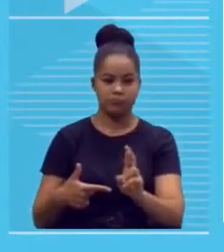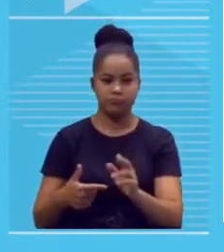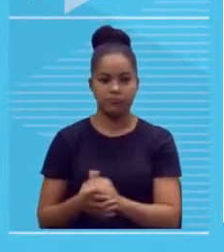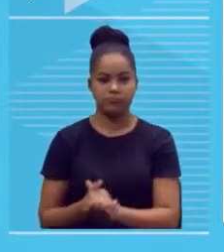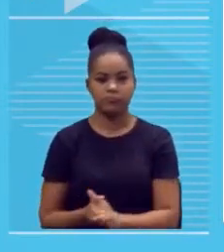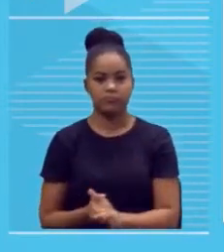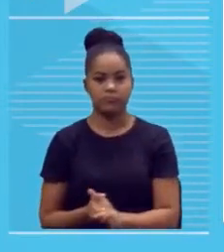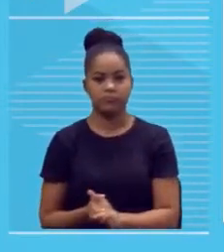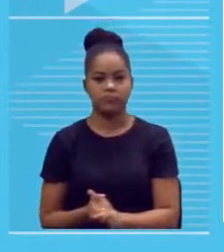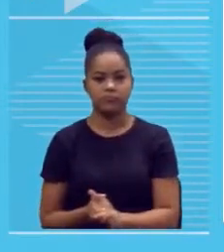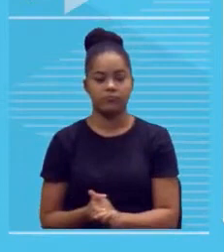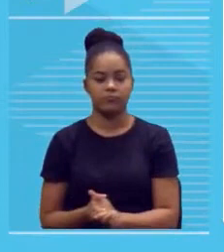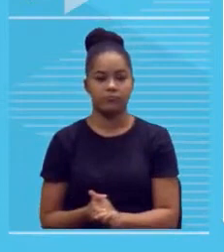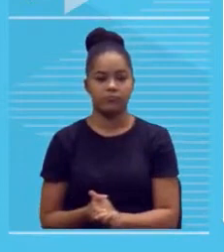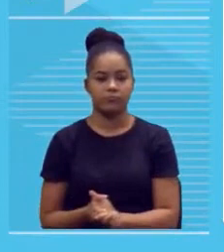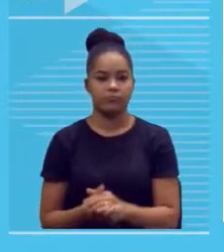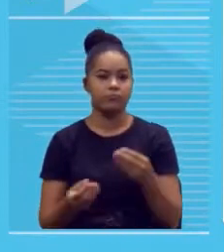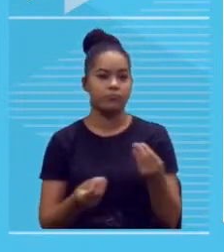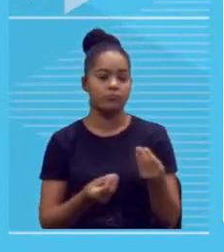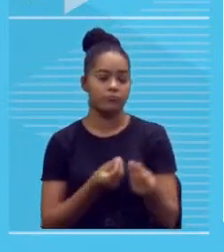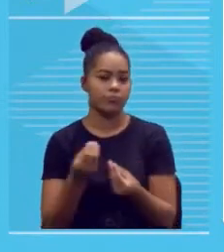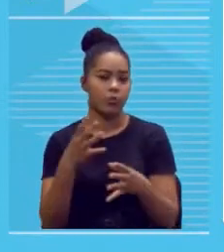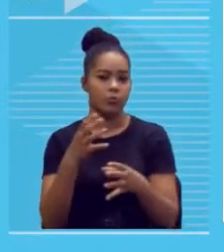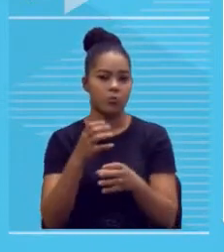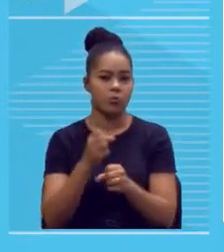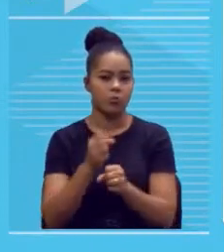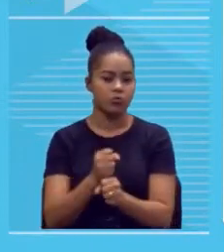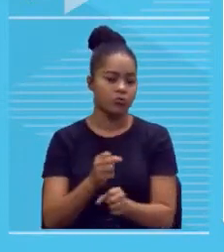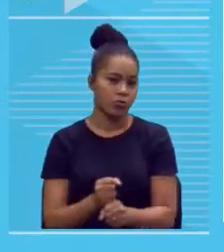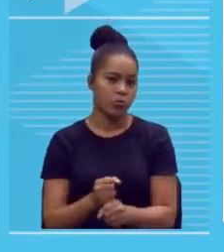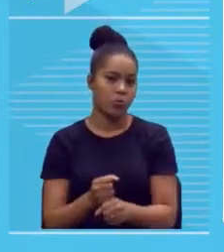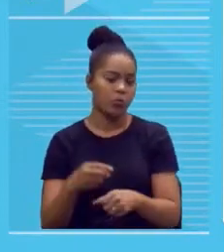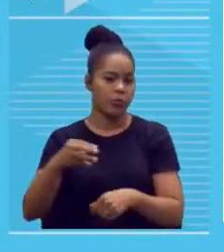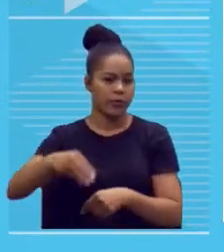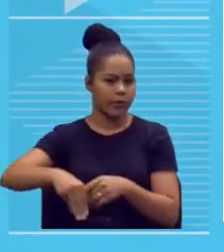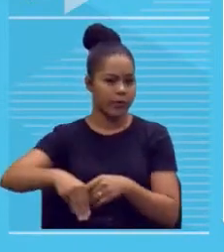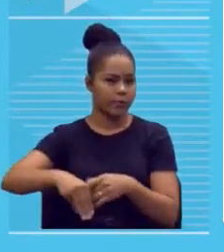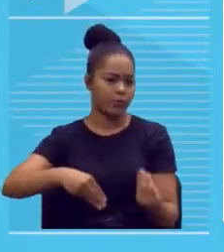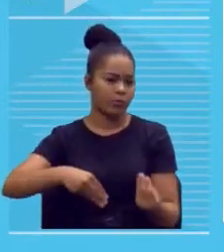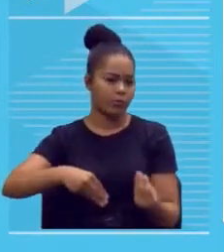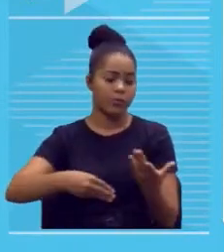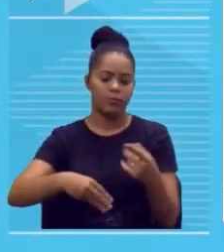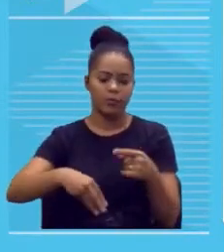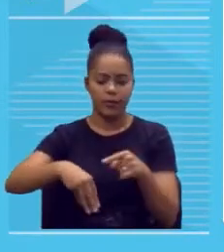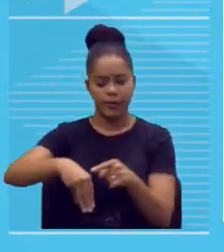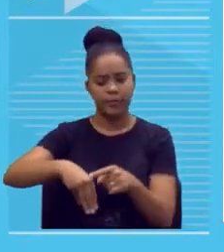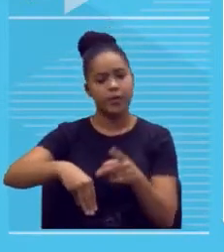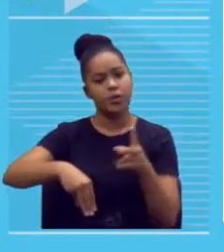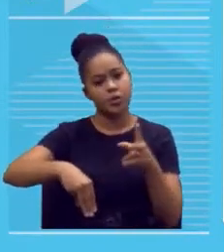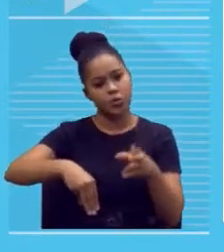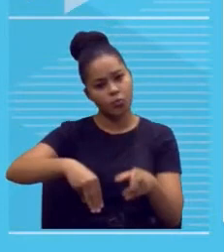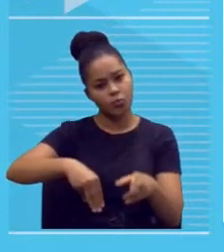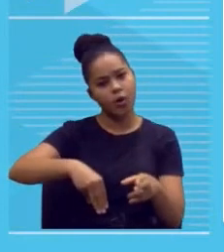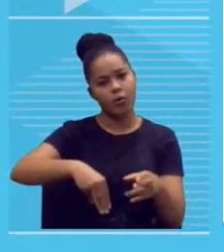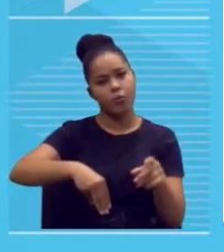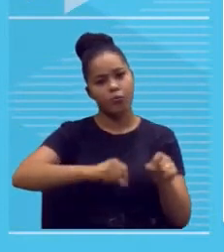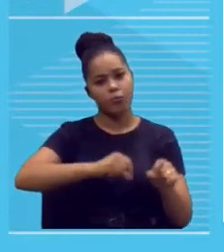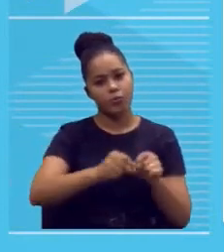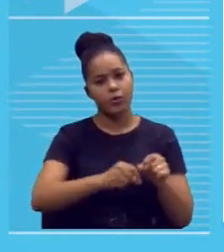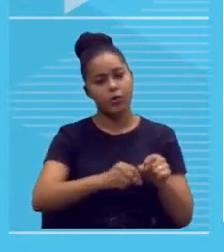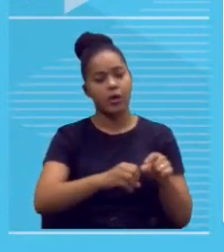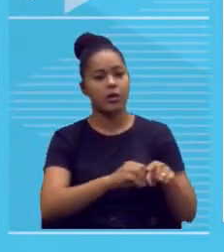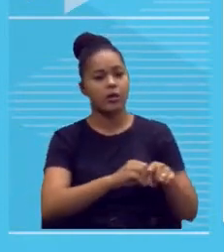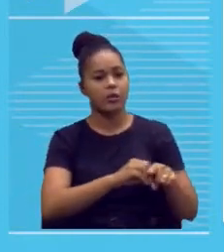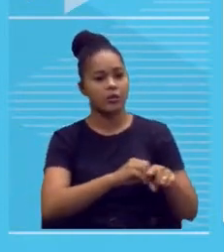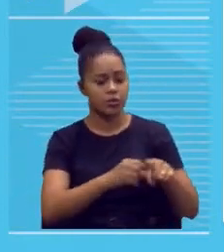angular. Como é que nós calculamos o coeficiente angular, professor? O m é sempre igual à tangente do ângulo. Como o